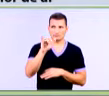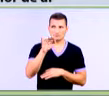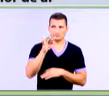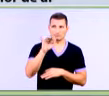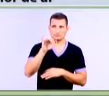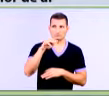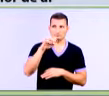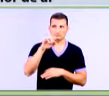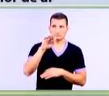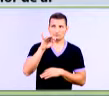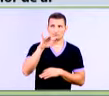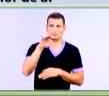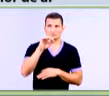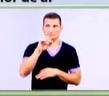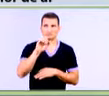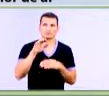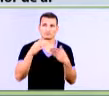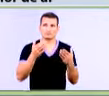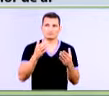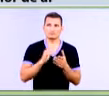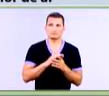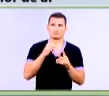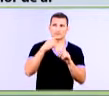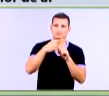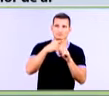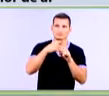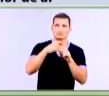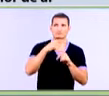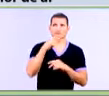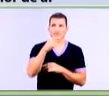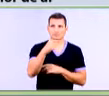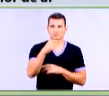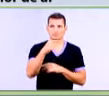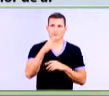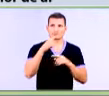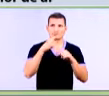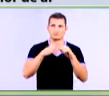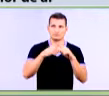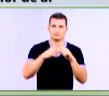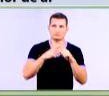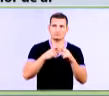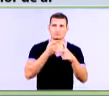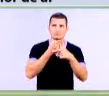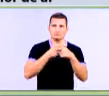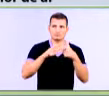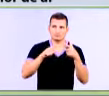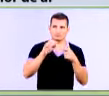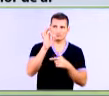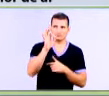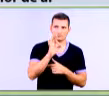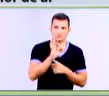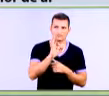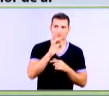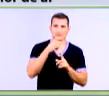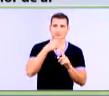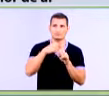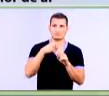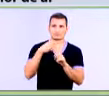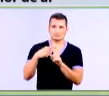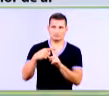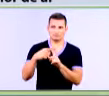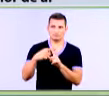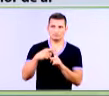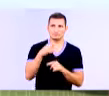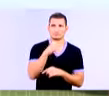Quais são os operadores aritméticos? Mais, menos, vezes, dividir. O porcentagem, esse porcentagem é o resto da